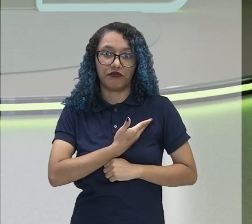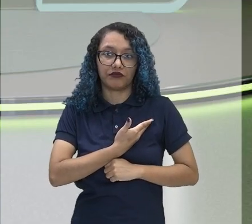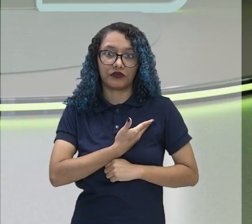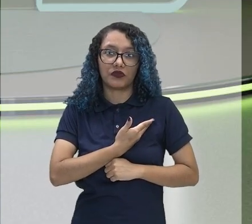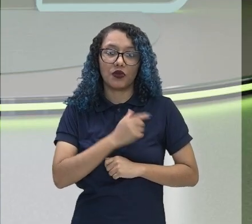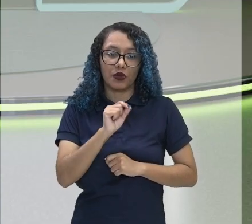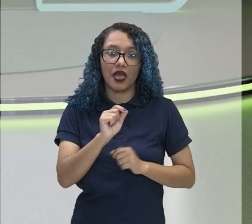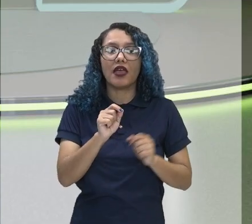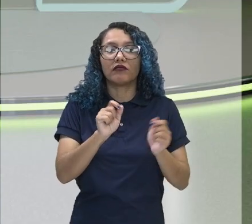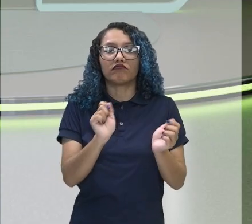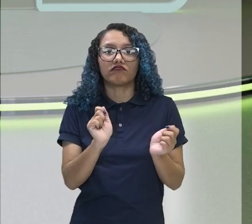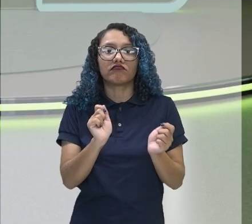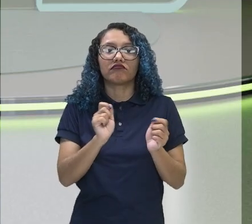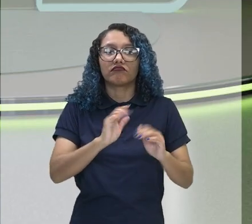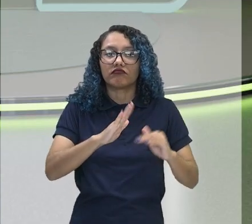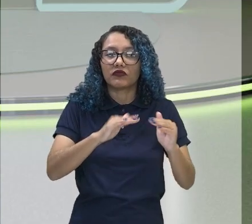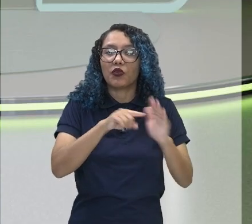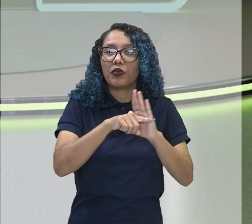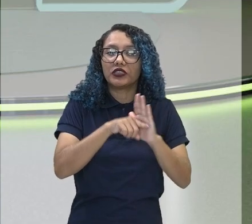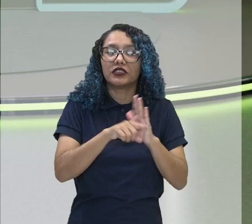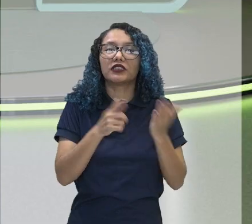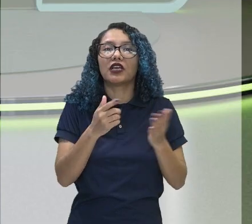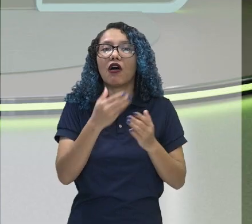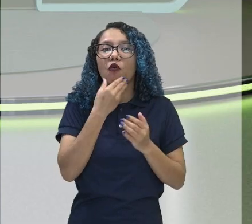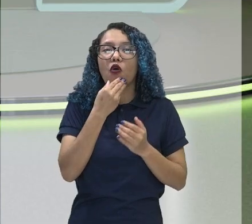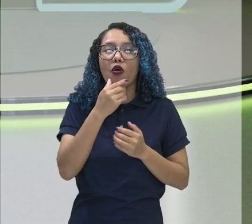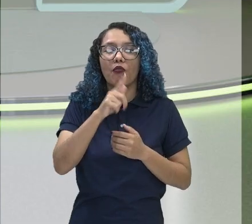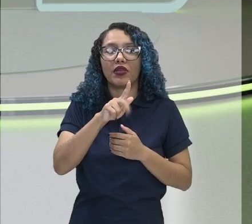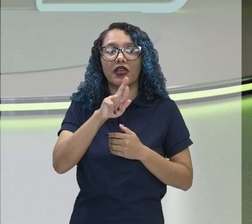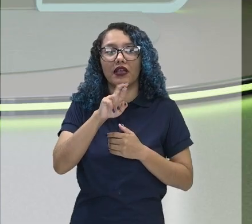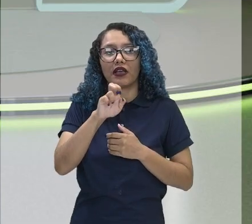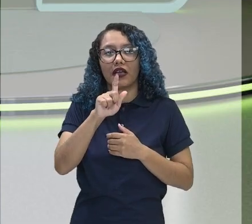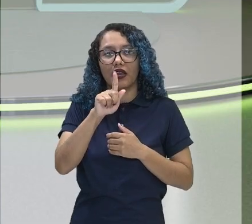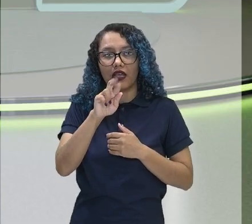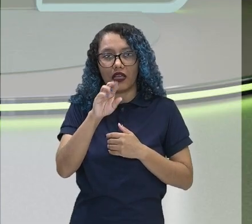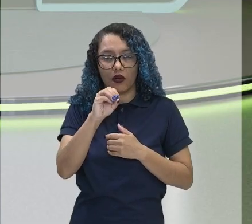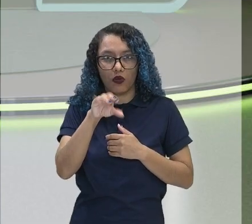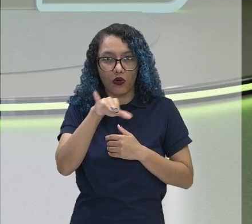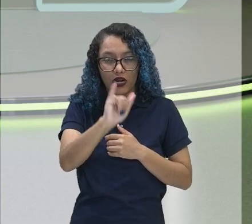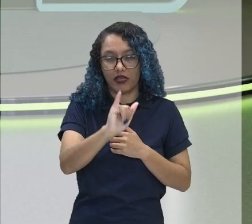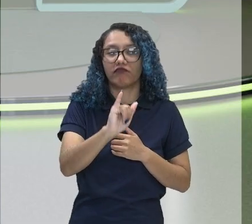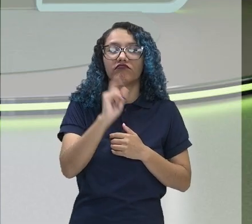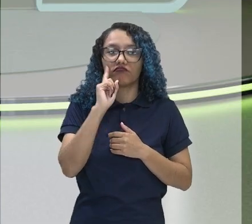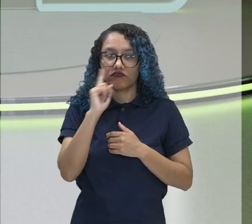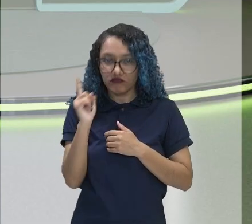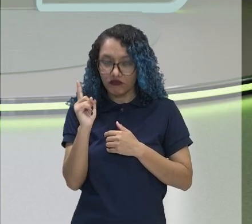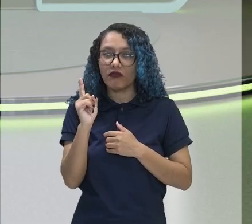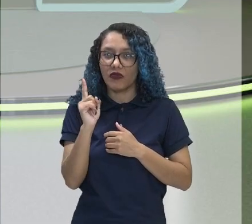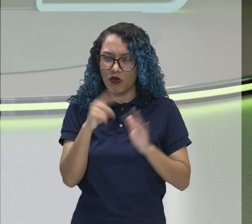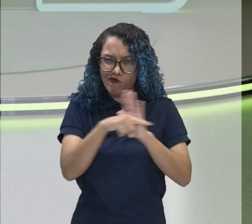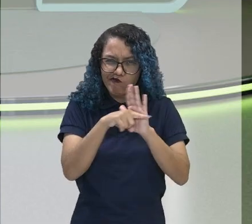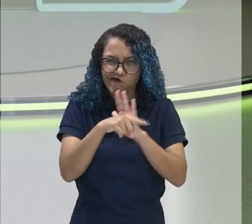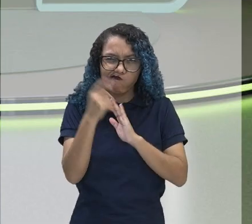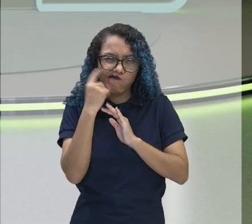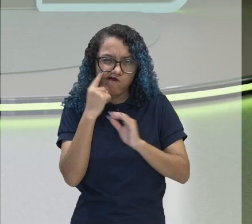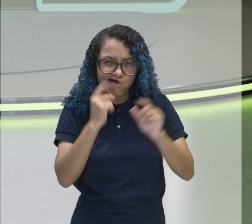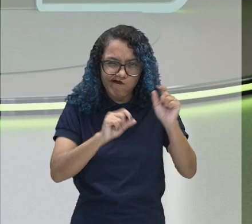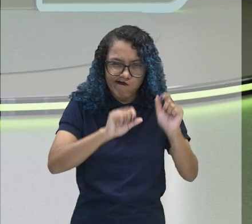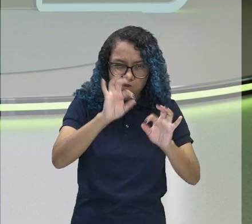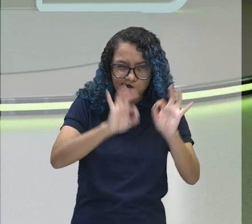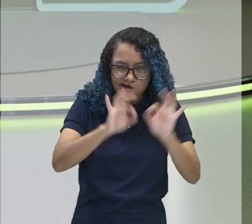cientista Gregory Pincus. Esse cientista, então, né, conseguiu ali desenvolver uma fórmula com